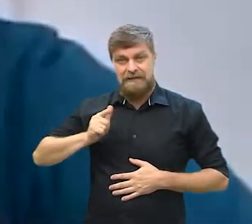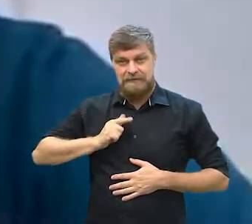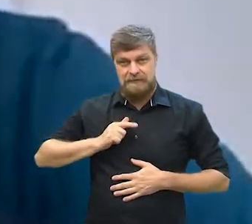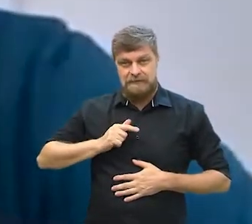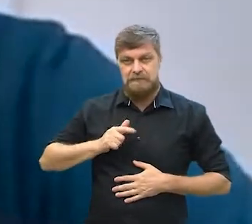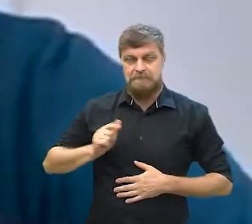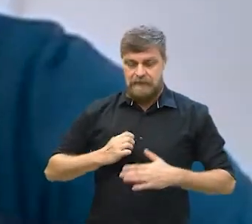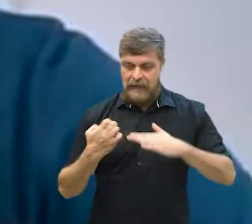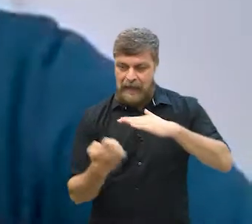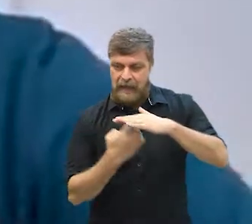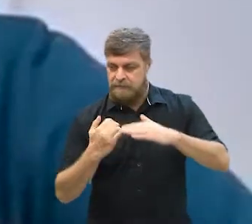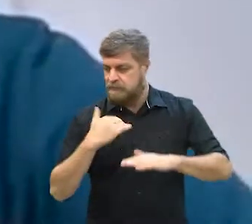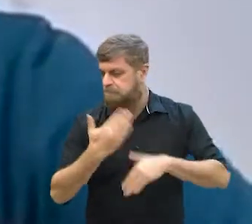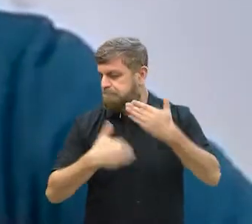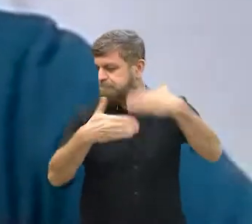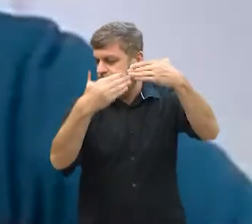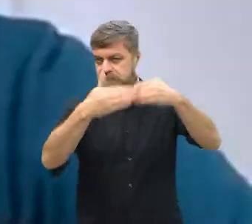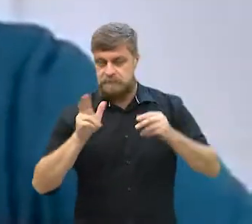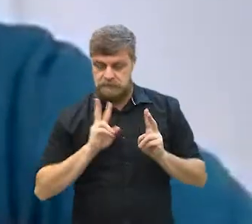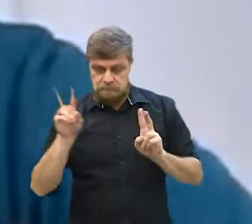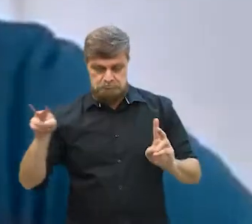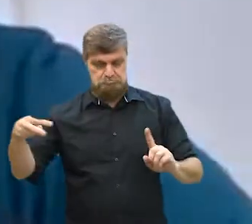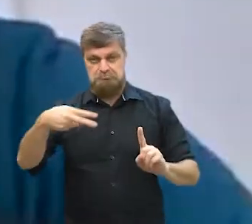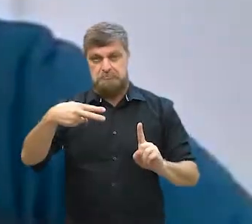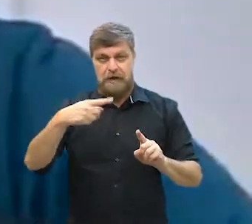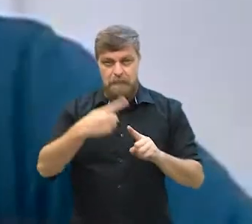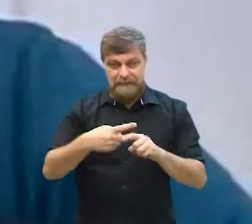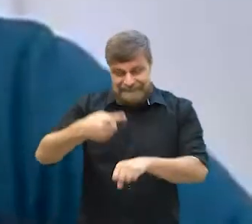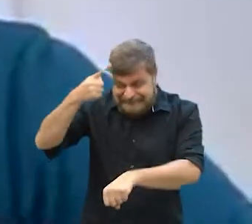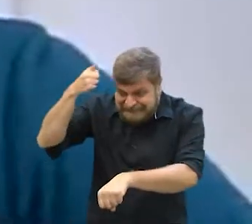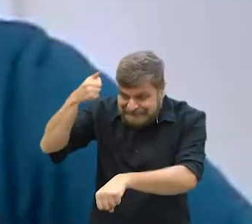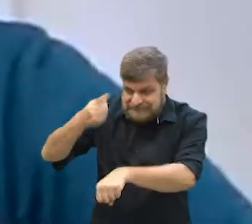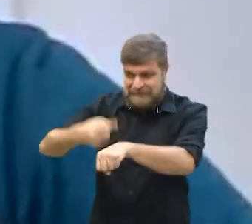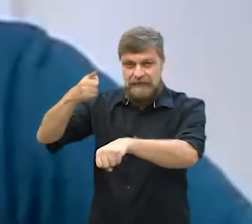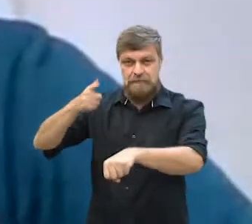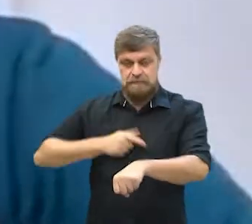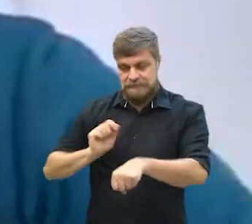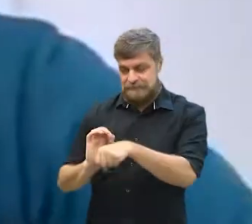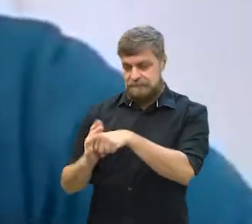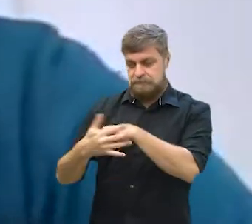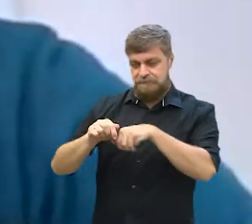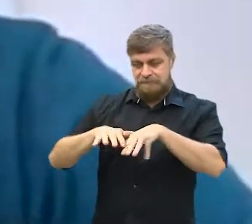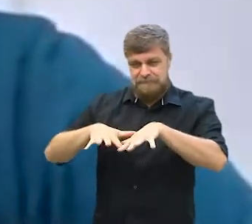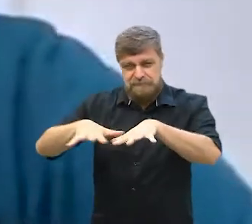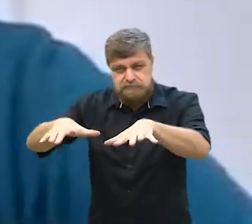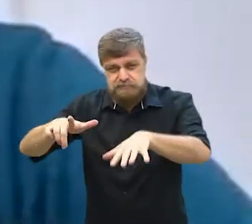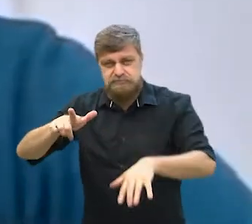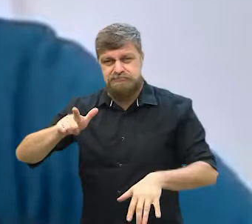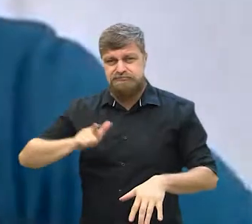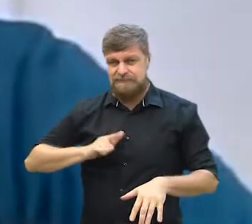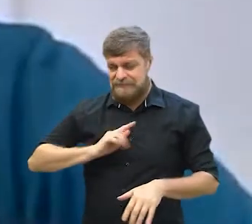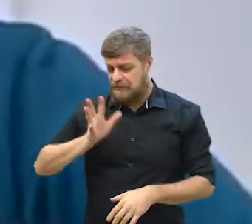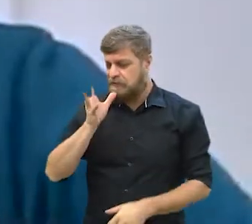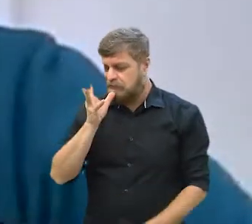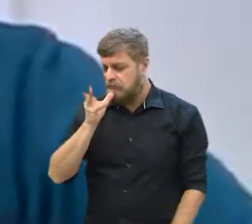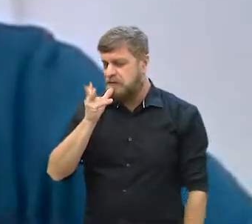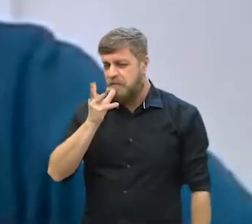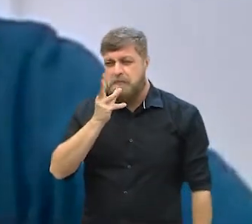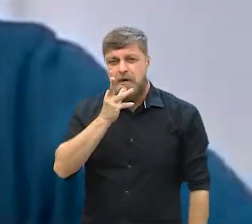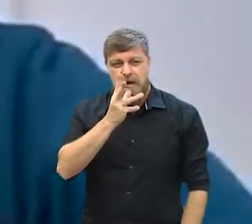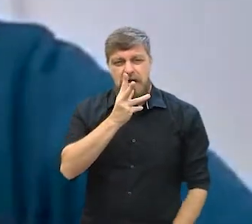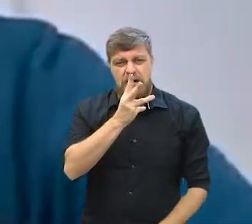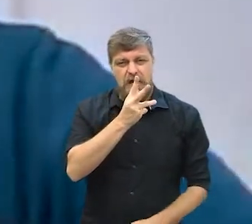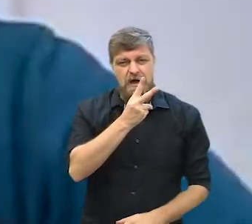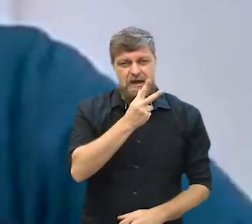muita visibilidade para a Ethereum Tech, inclusive, porque o time foi bem quando a pandemia mostrou que vinha e que ia